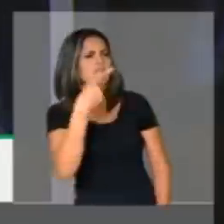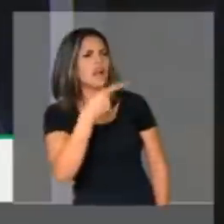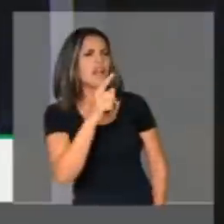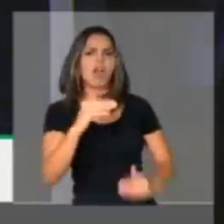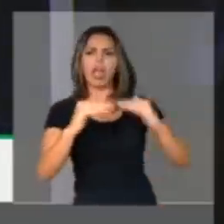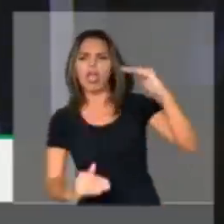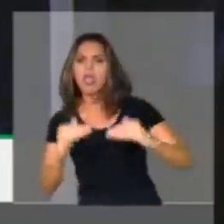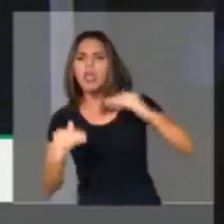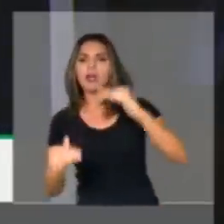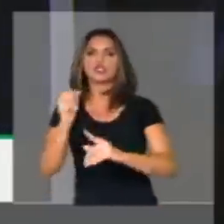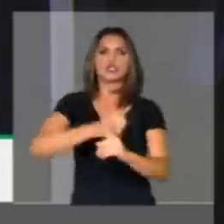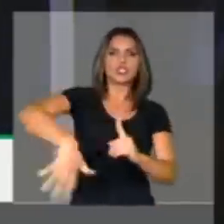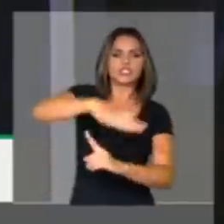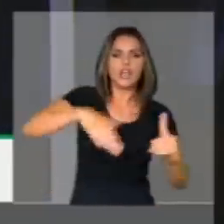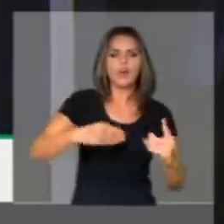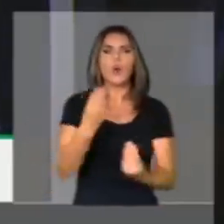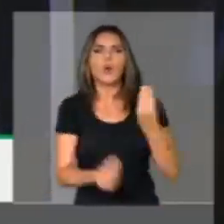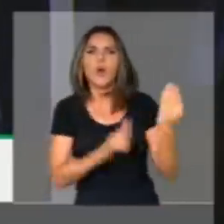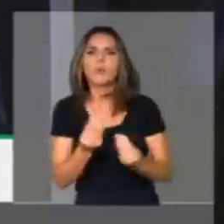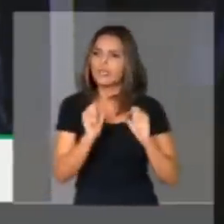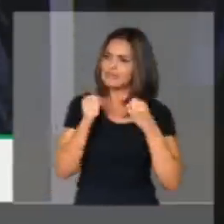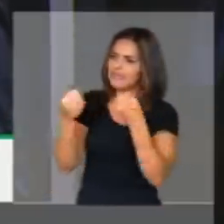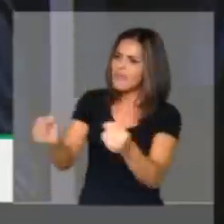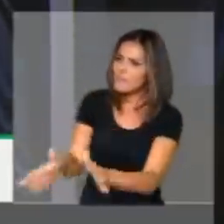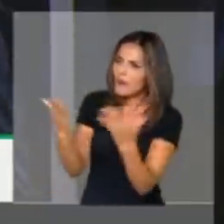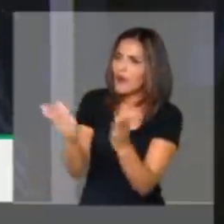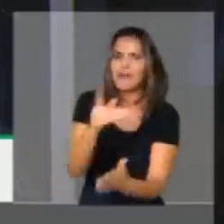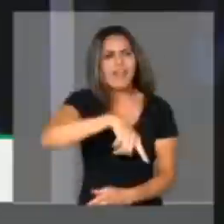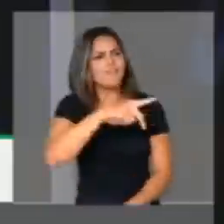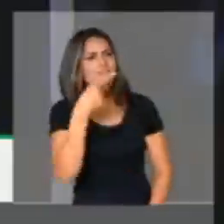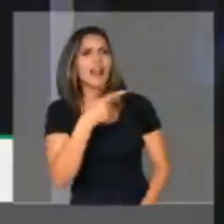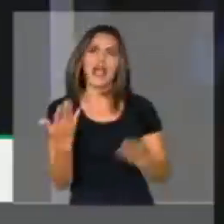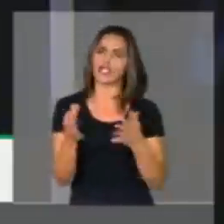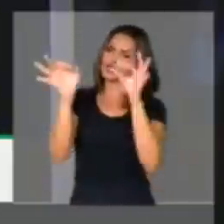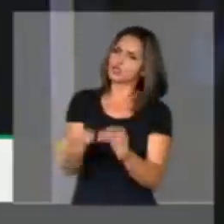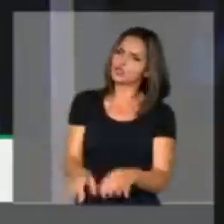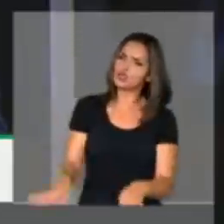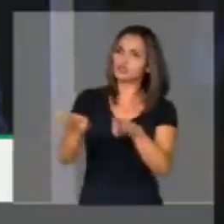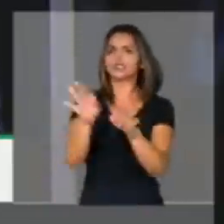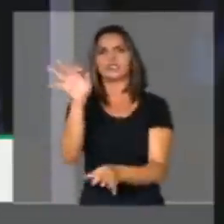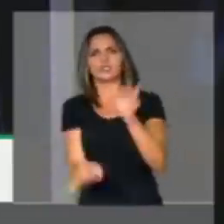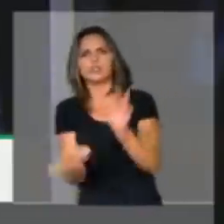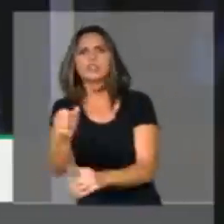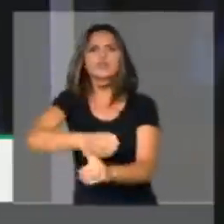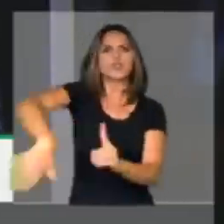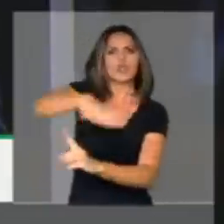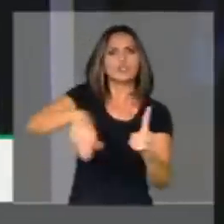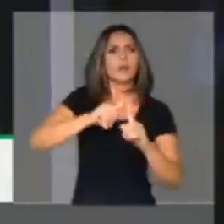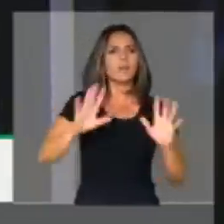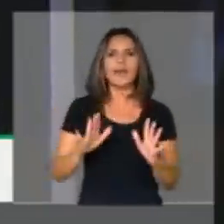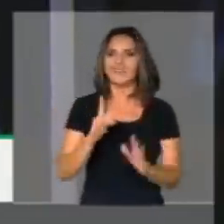em desigualdade social? Como alguém pode falar em defender os mais pobres? Como alguém pode falar em justiça social sendo